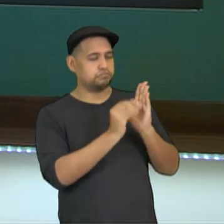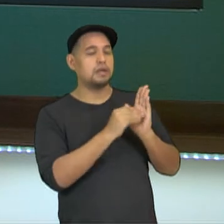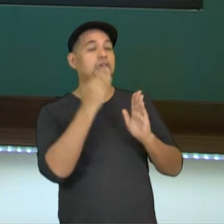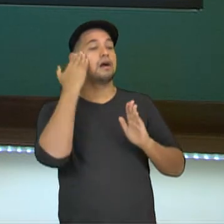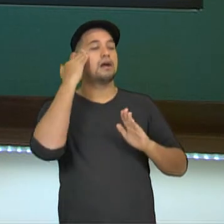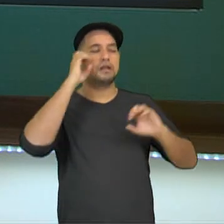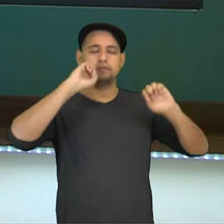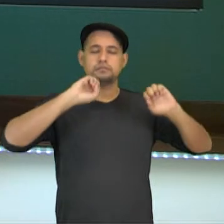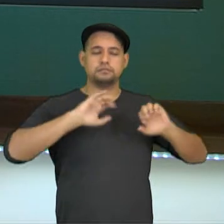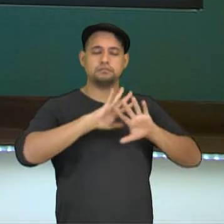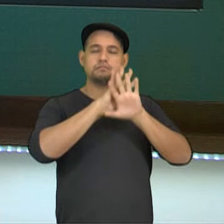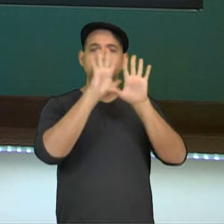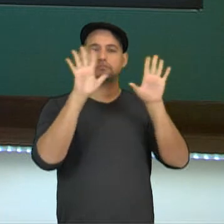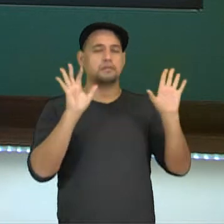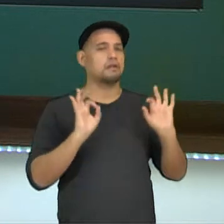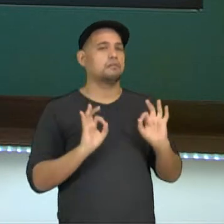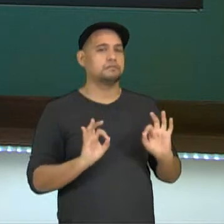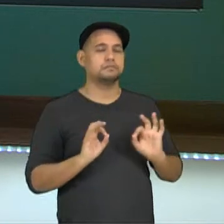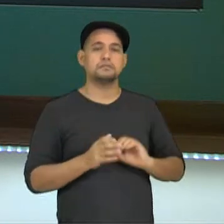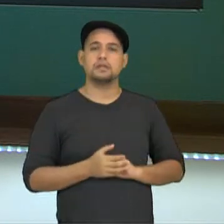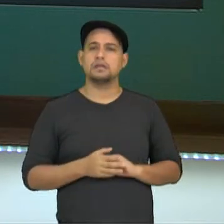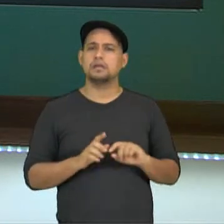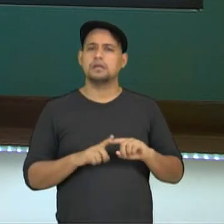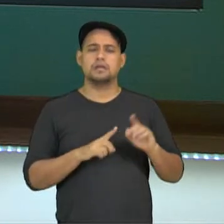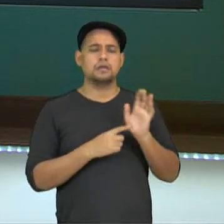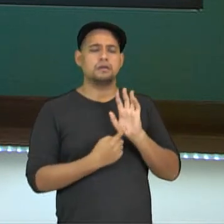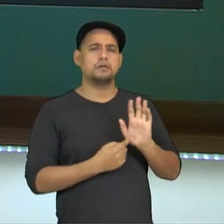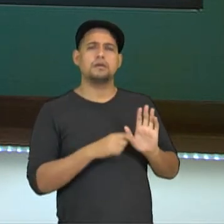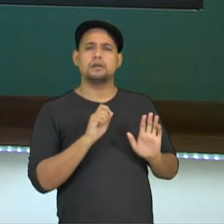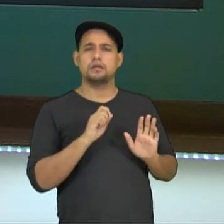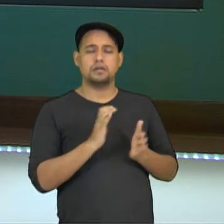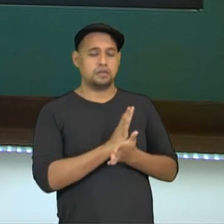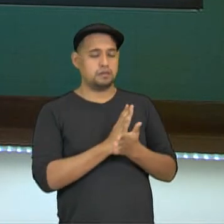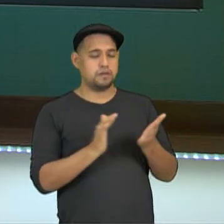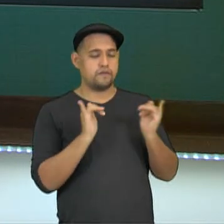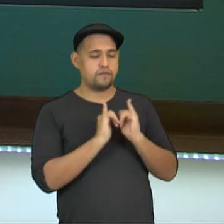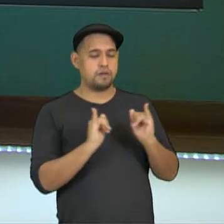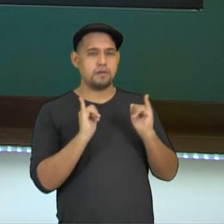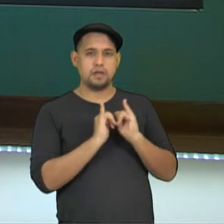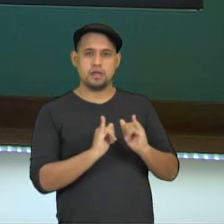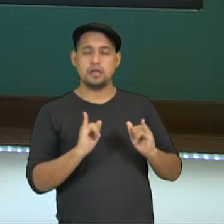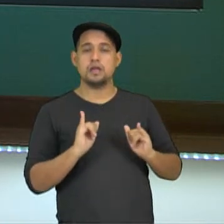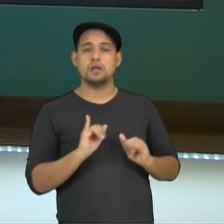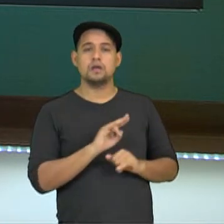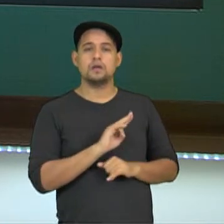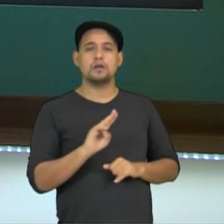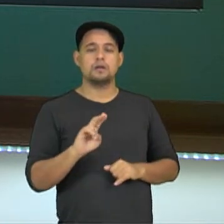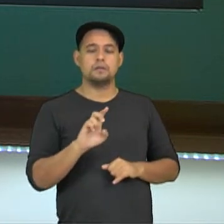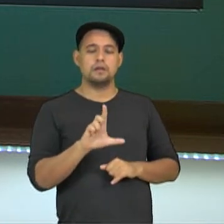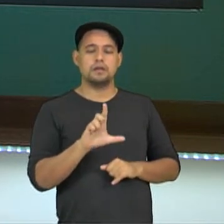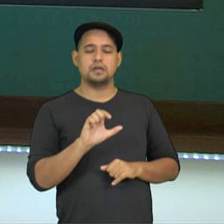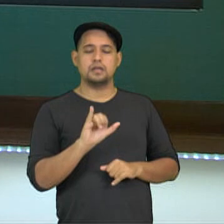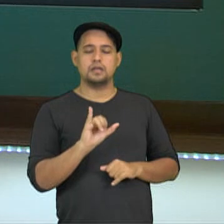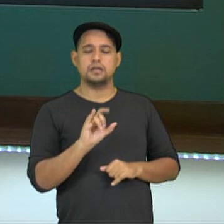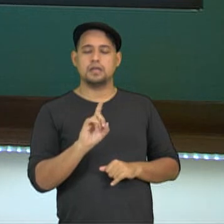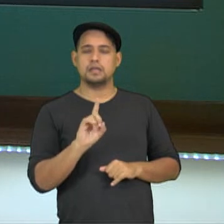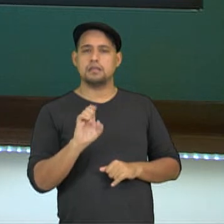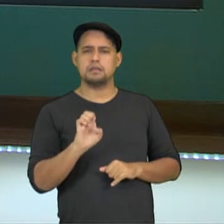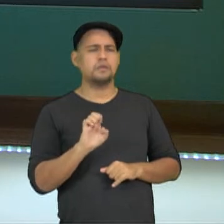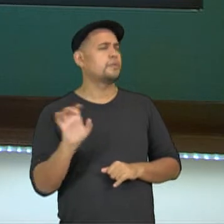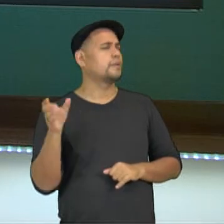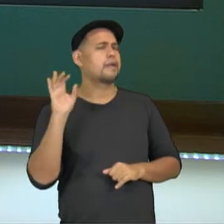consiga interpretar os fatos. Apresenta também as informações que nós chamamos de lead, as informações principais, o